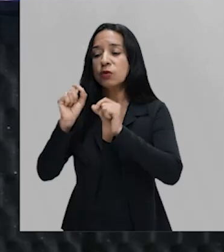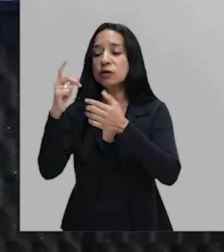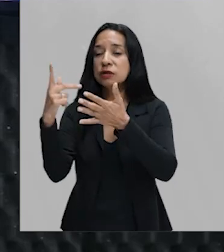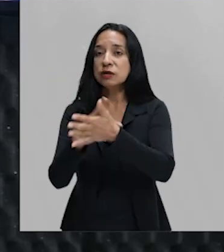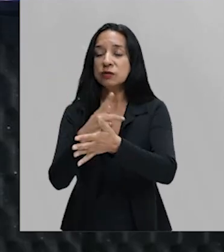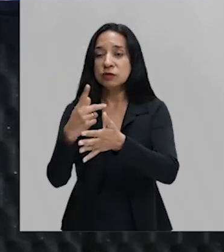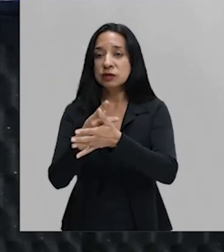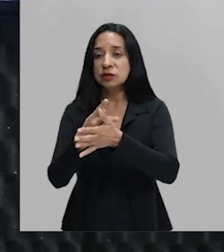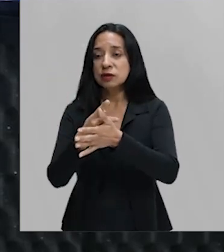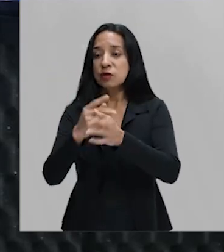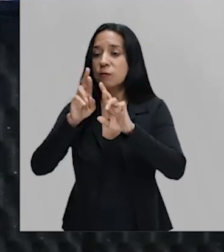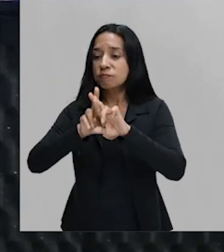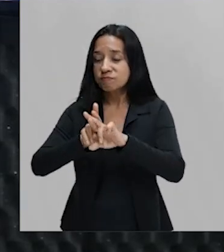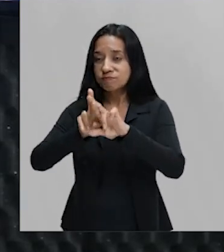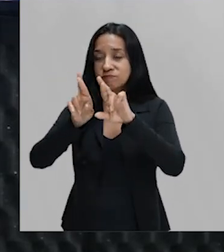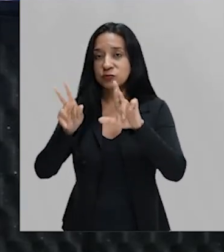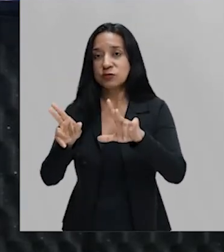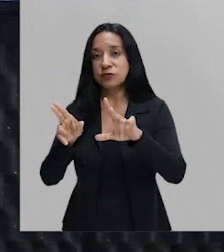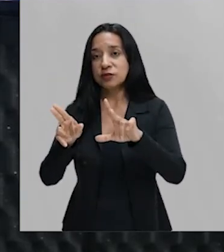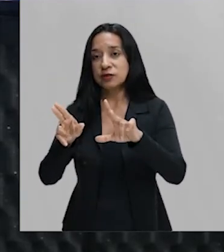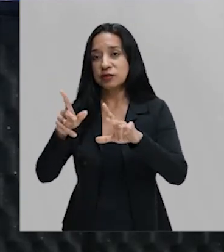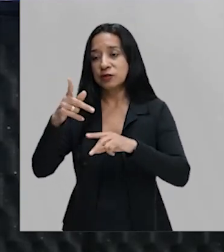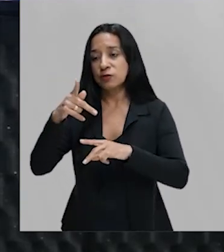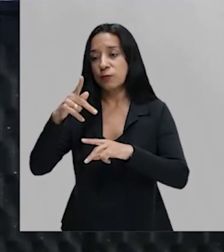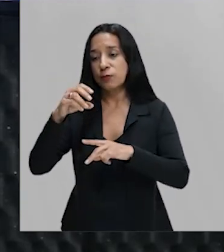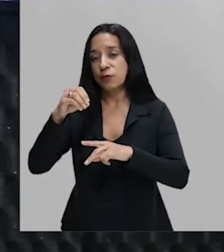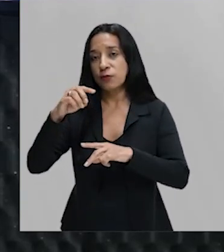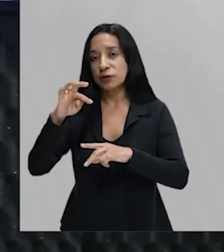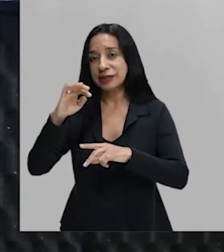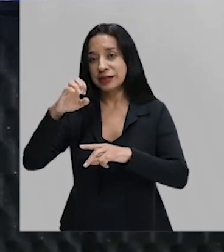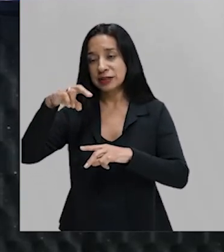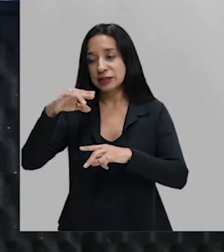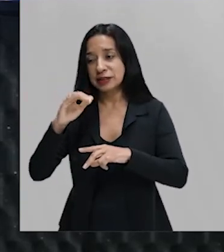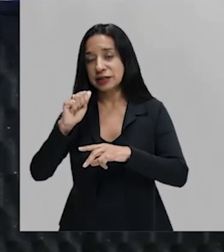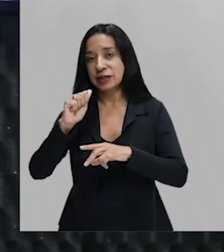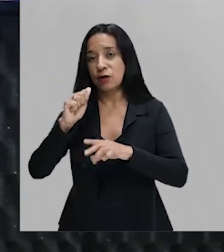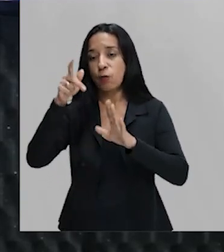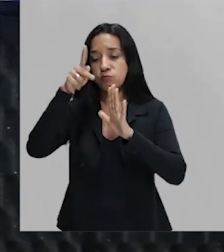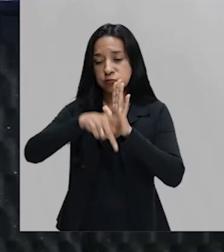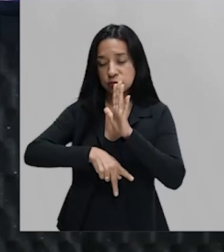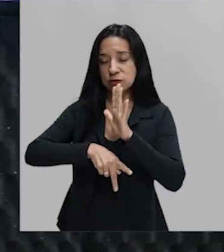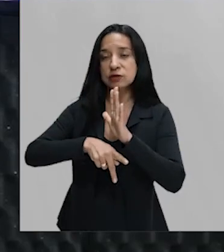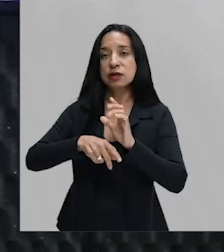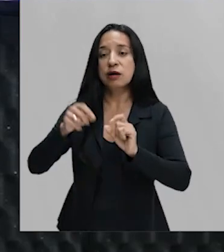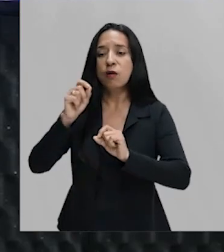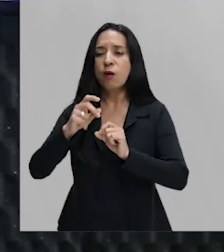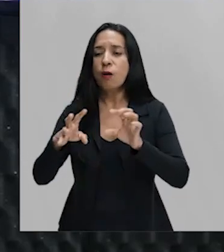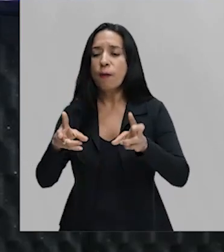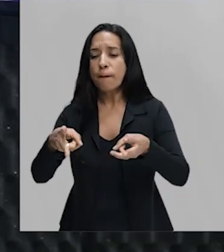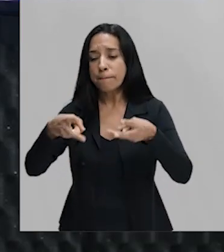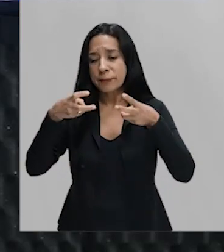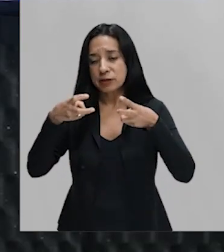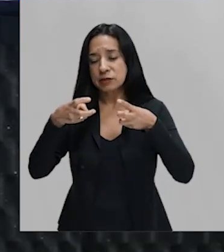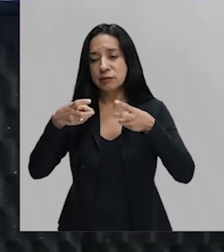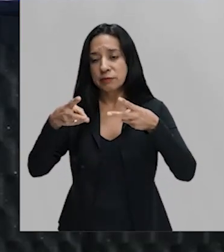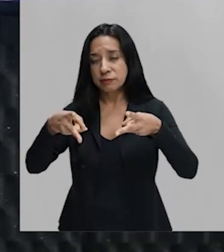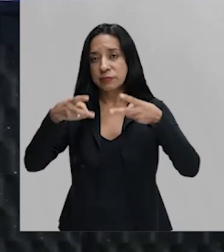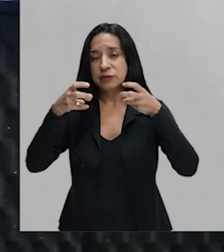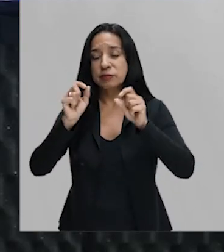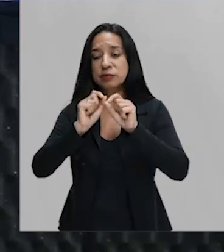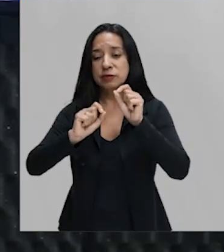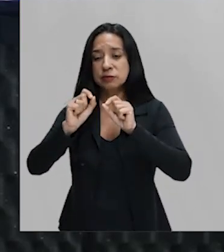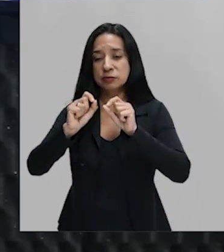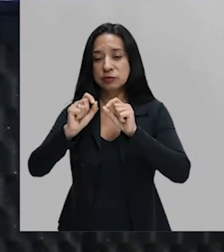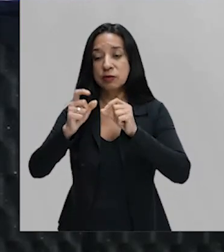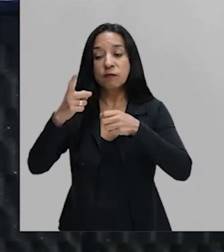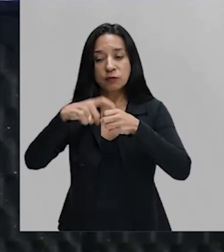acontecer uma diferença de potencial da membrana plasmática. Vocês perceberam que a célula, eu vou até voltar